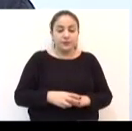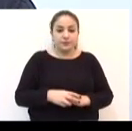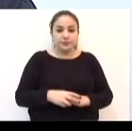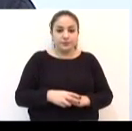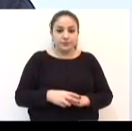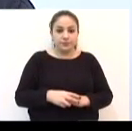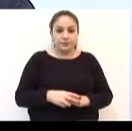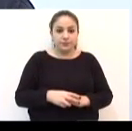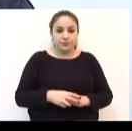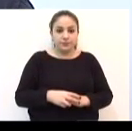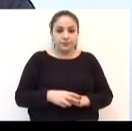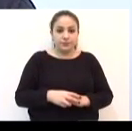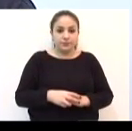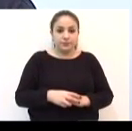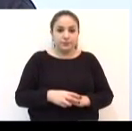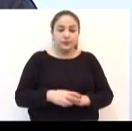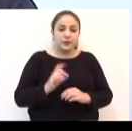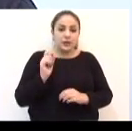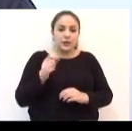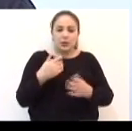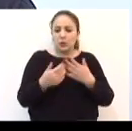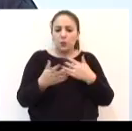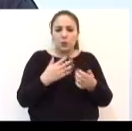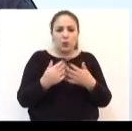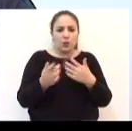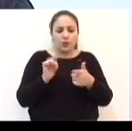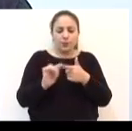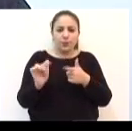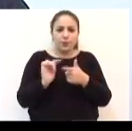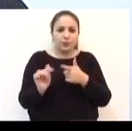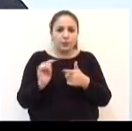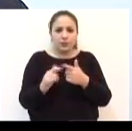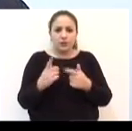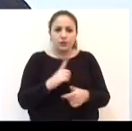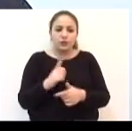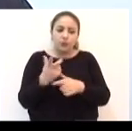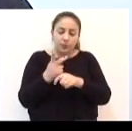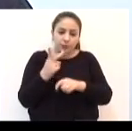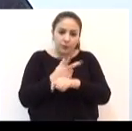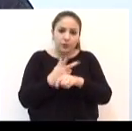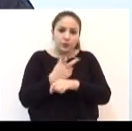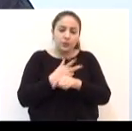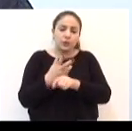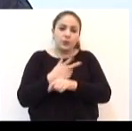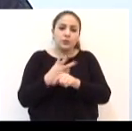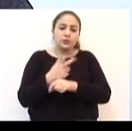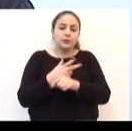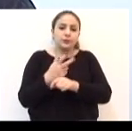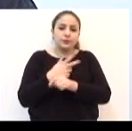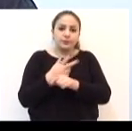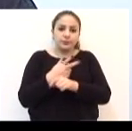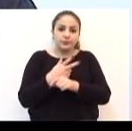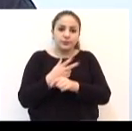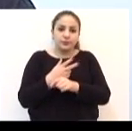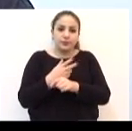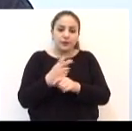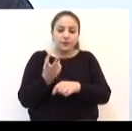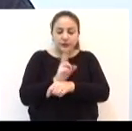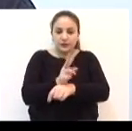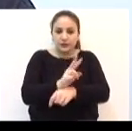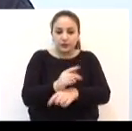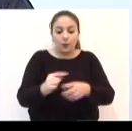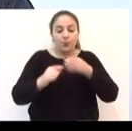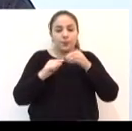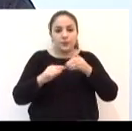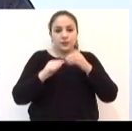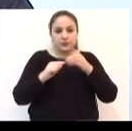né, e que qualquer problema que tiver, que procure a fiscalização, que converse com a fiscalização, mas assim, o